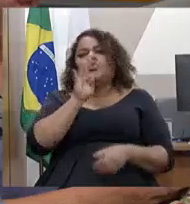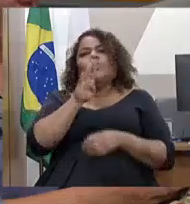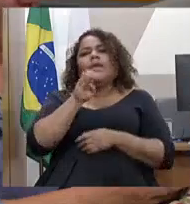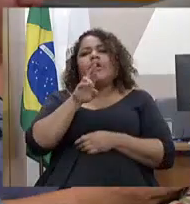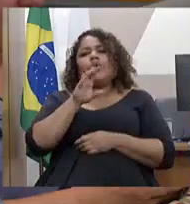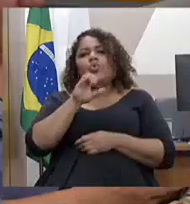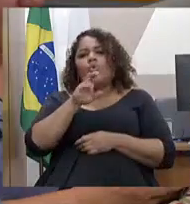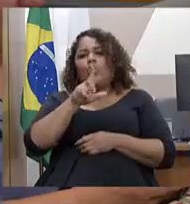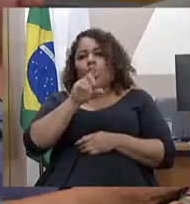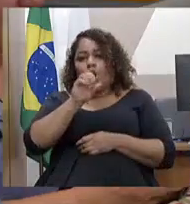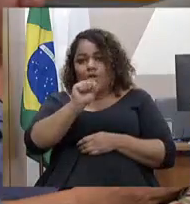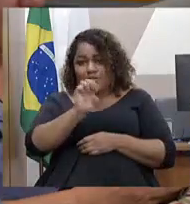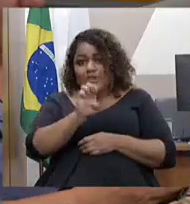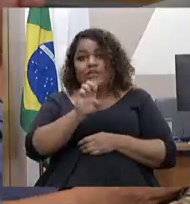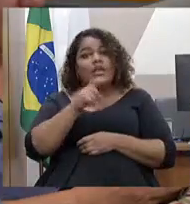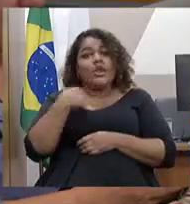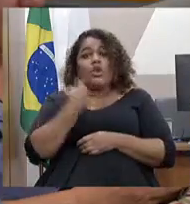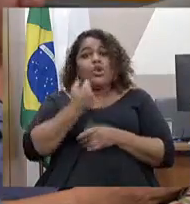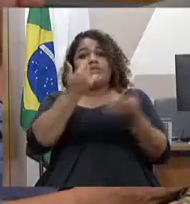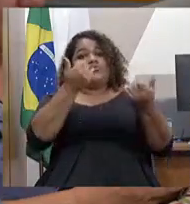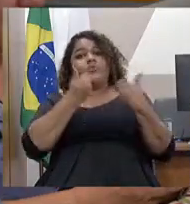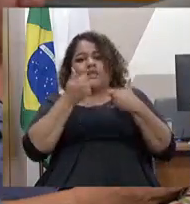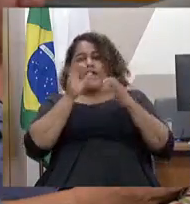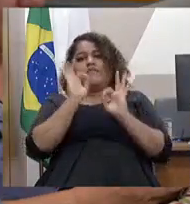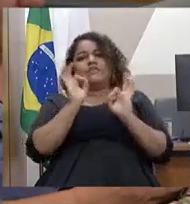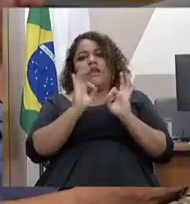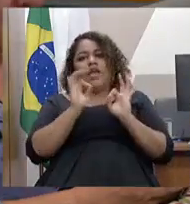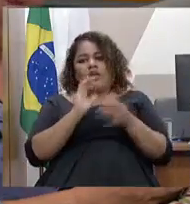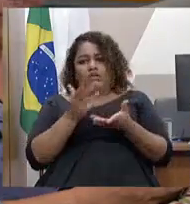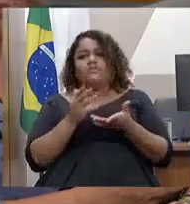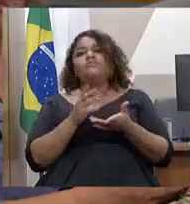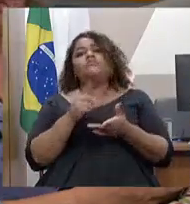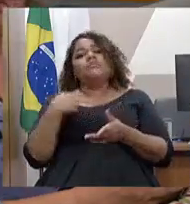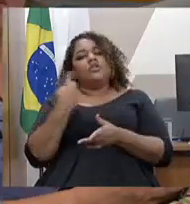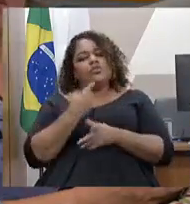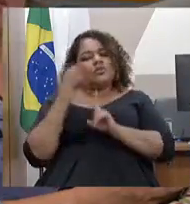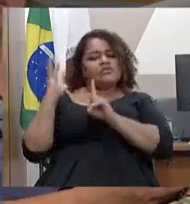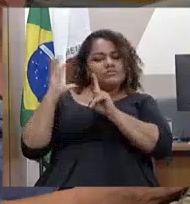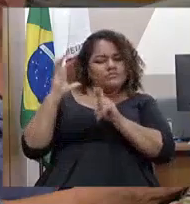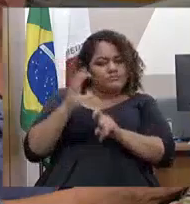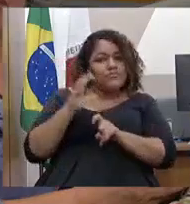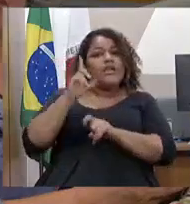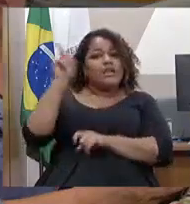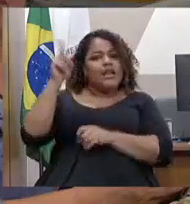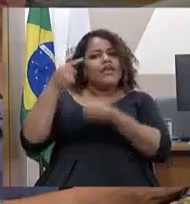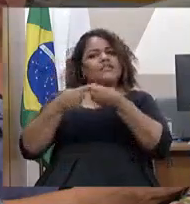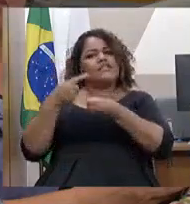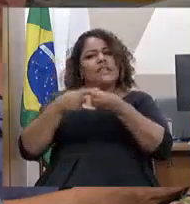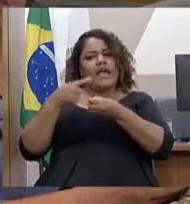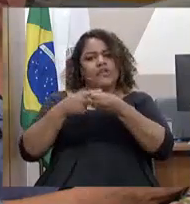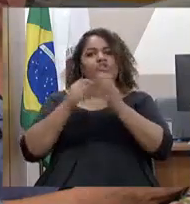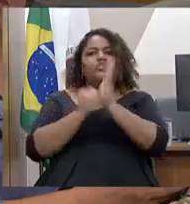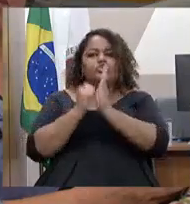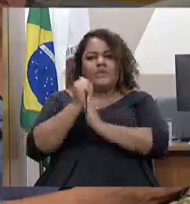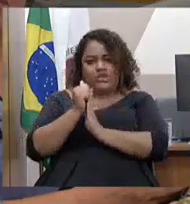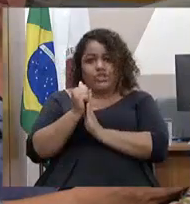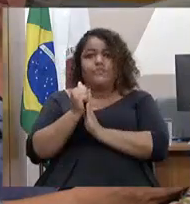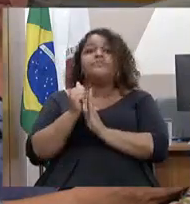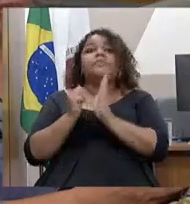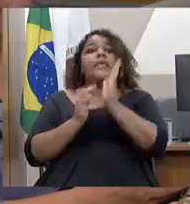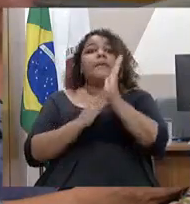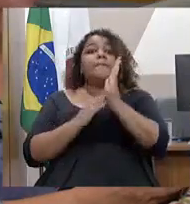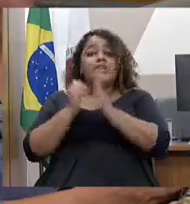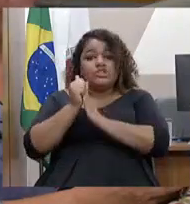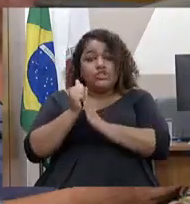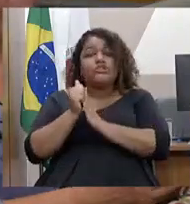Nossa CS por favor né E a questão também dos assédio moral que nós estamos sofrendo em Betim betimista terceirizando vários